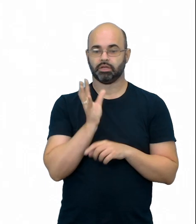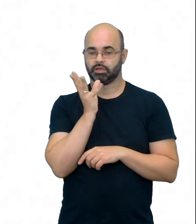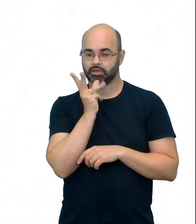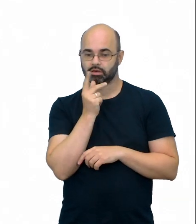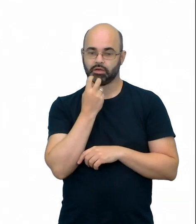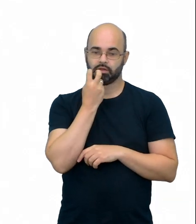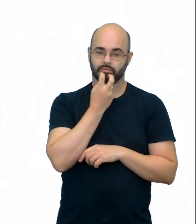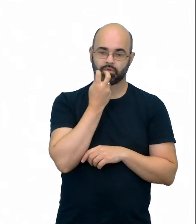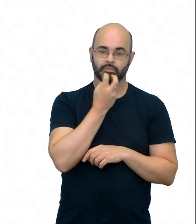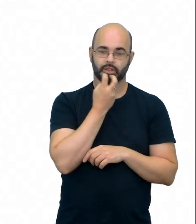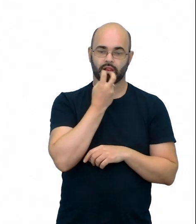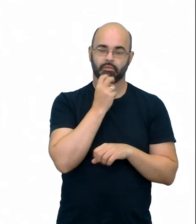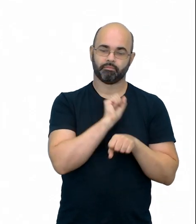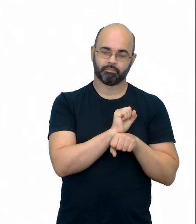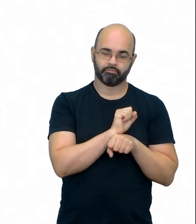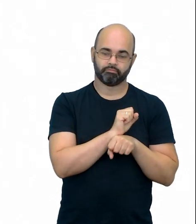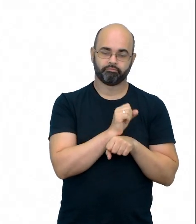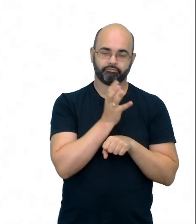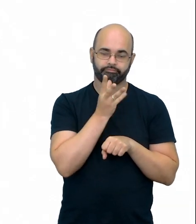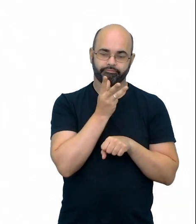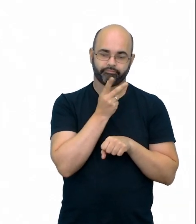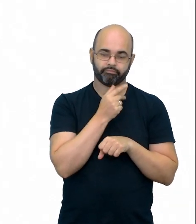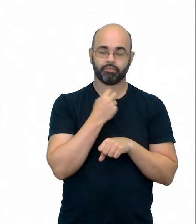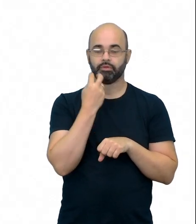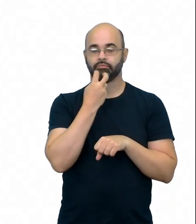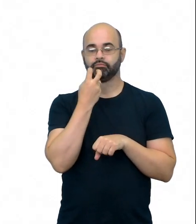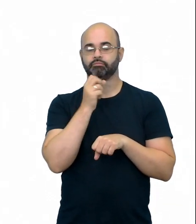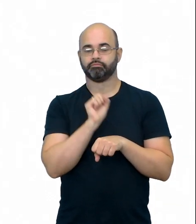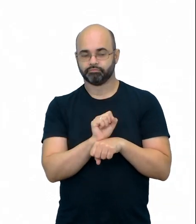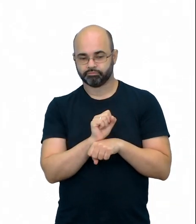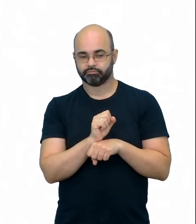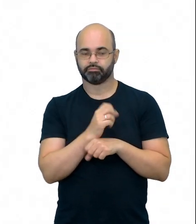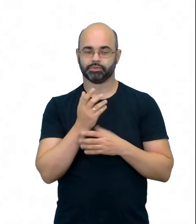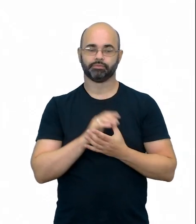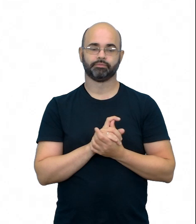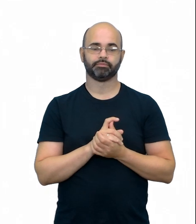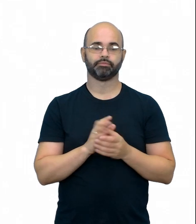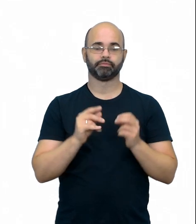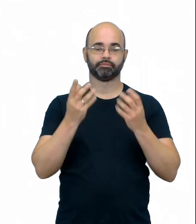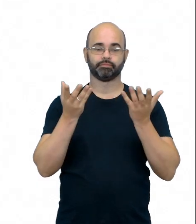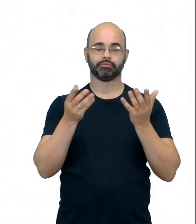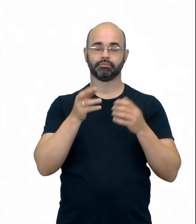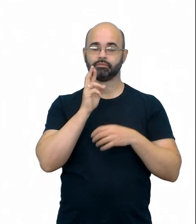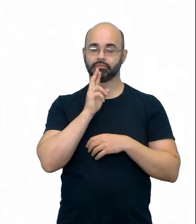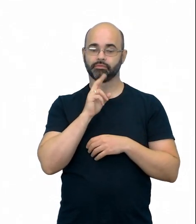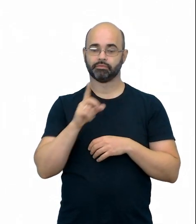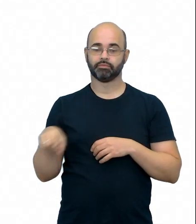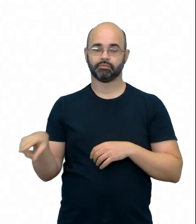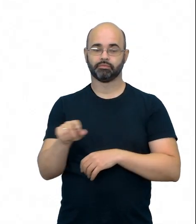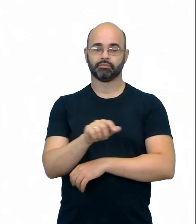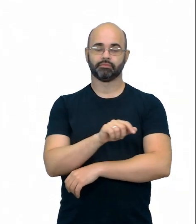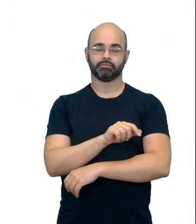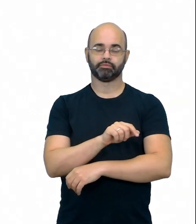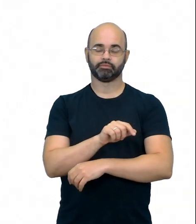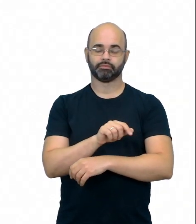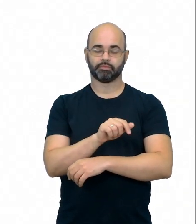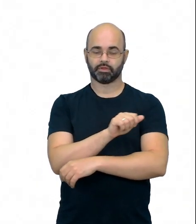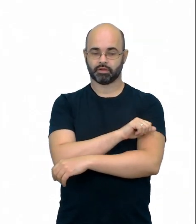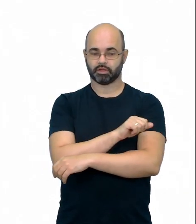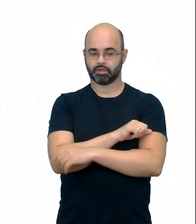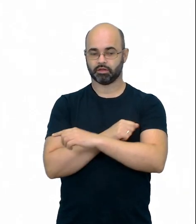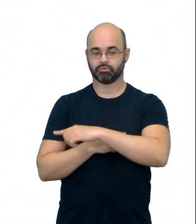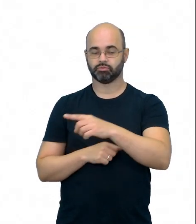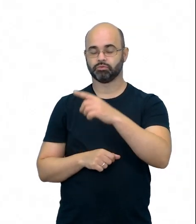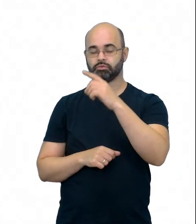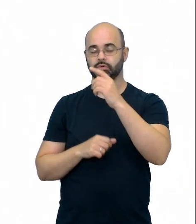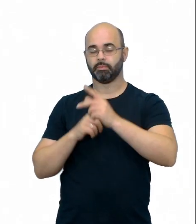que vocês debateram, as lendas, as fábulas, os cordéis, trazem a riqueza da cultura popular brasileira. Isso é